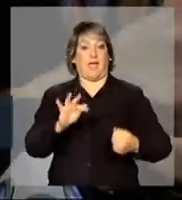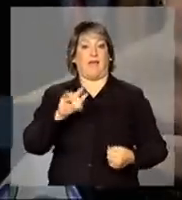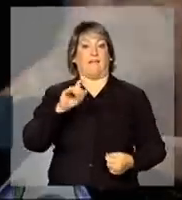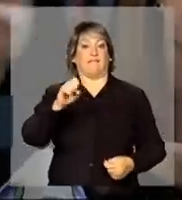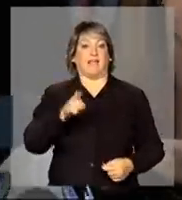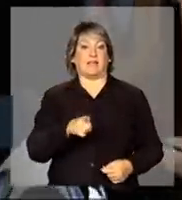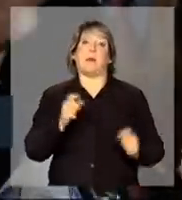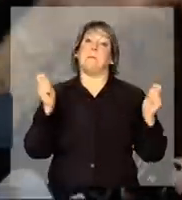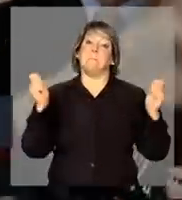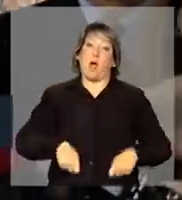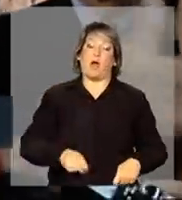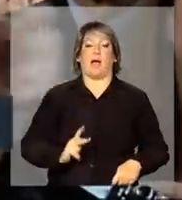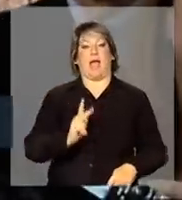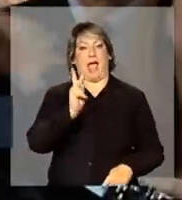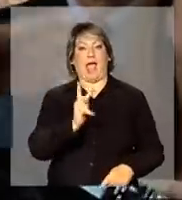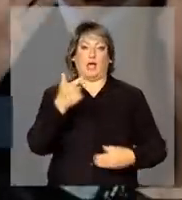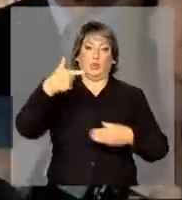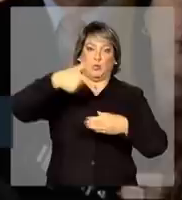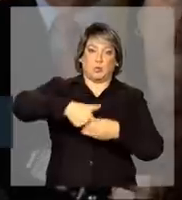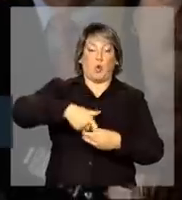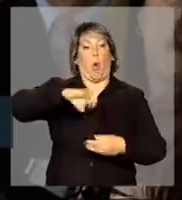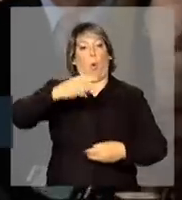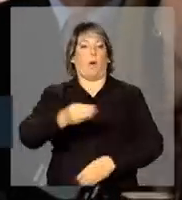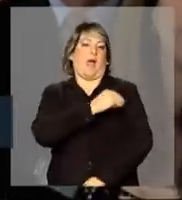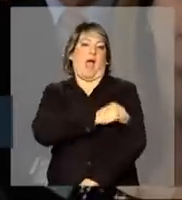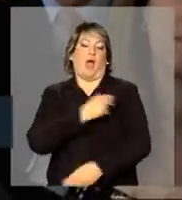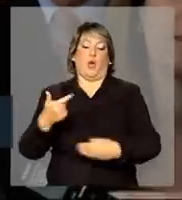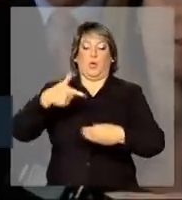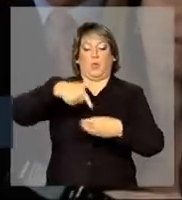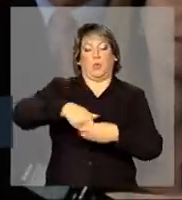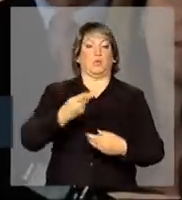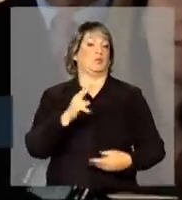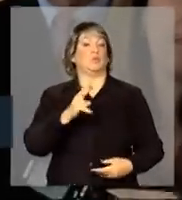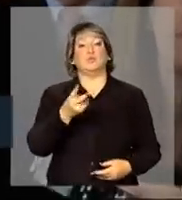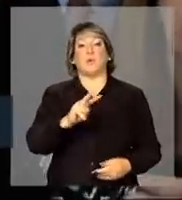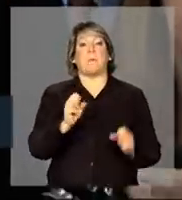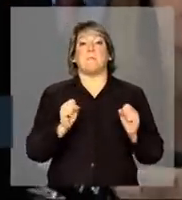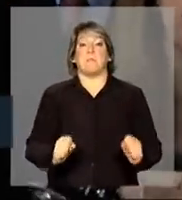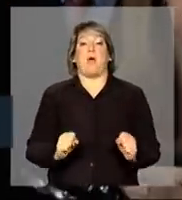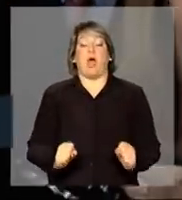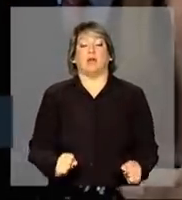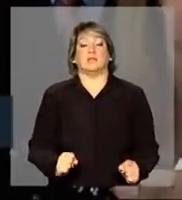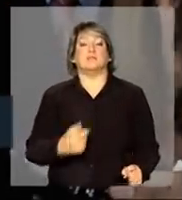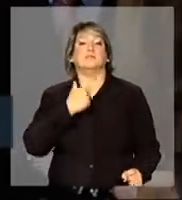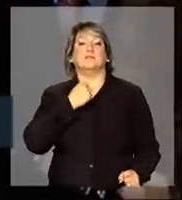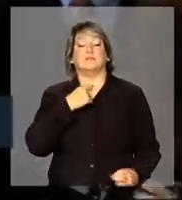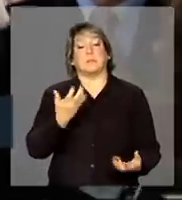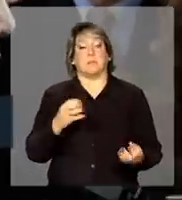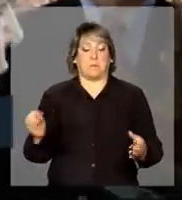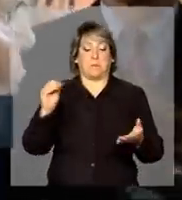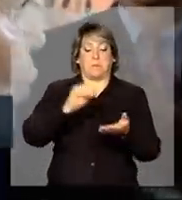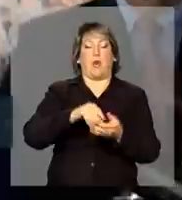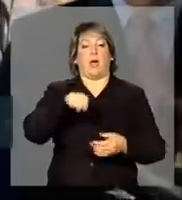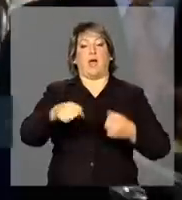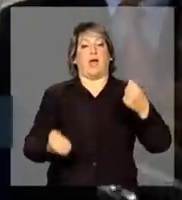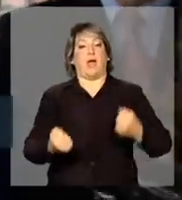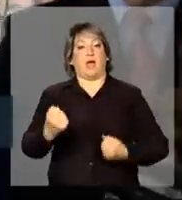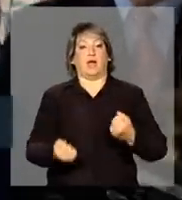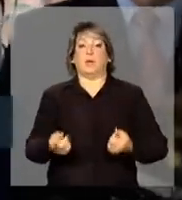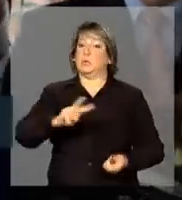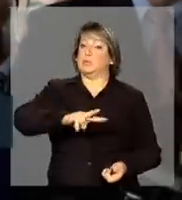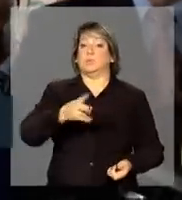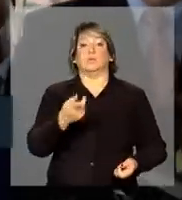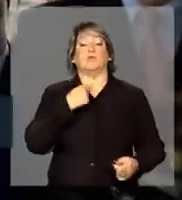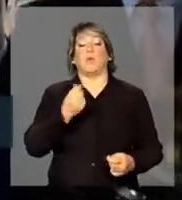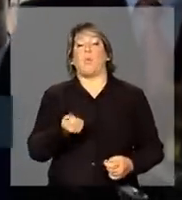na bomba, sem interferência de ninguém, nem do motorista, nem de ninguém, você pode botar no seu veículo o quanto